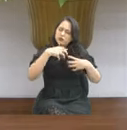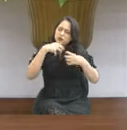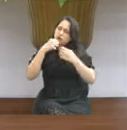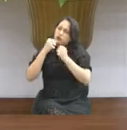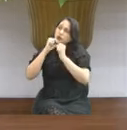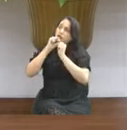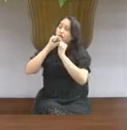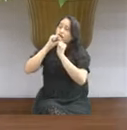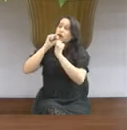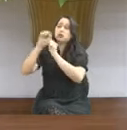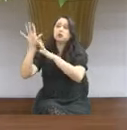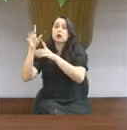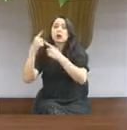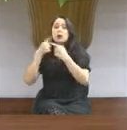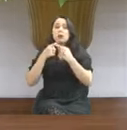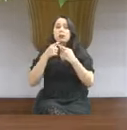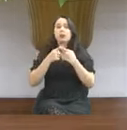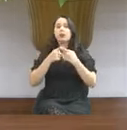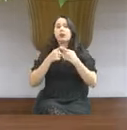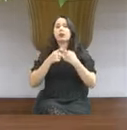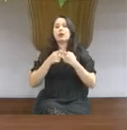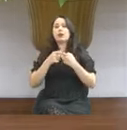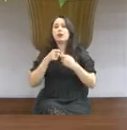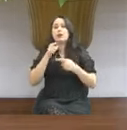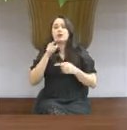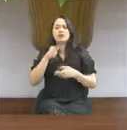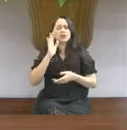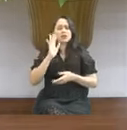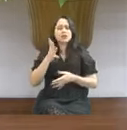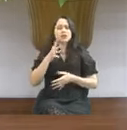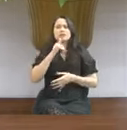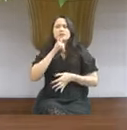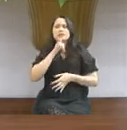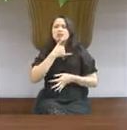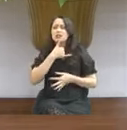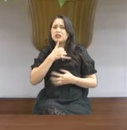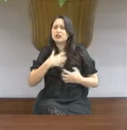Esse peso está te deixando até carcudo, não é? Tira, joga.